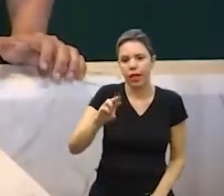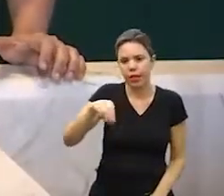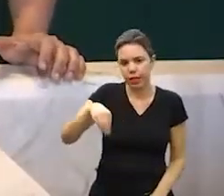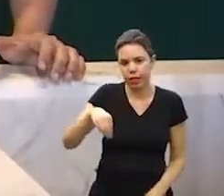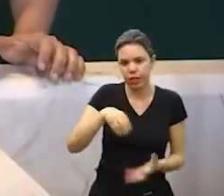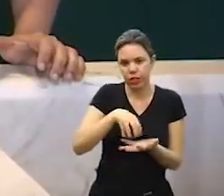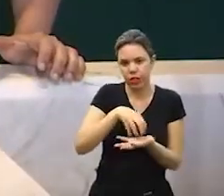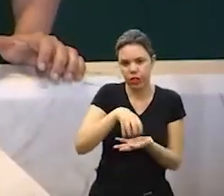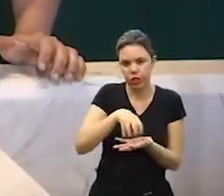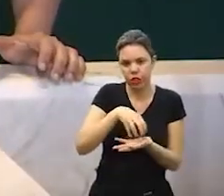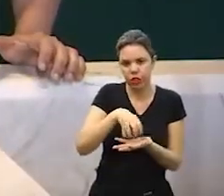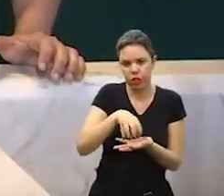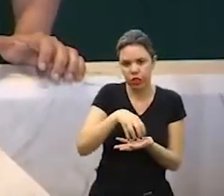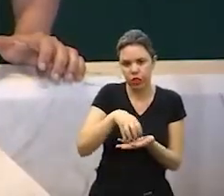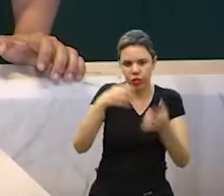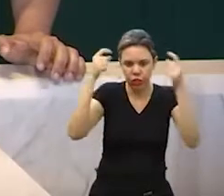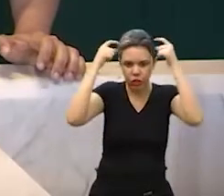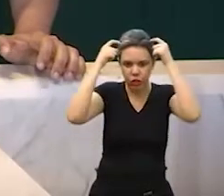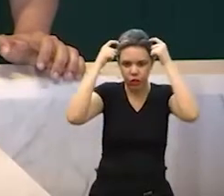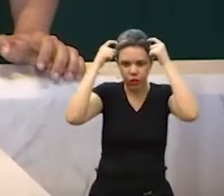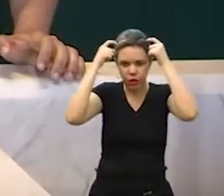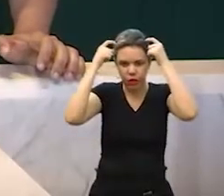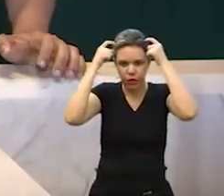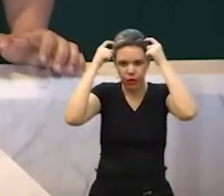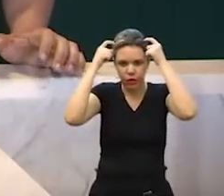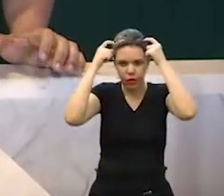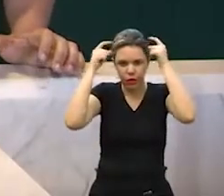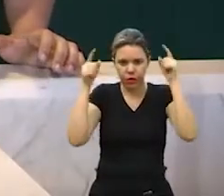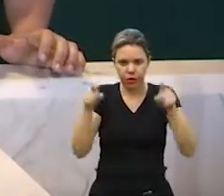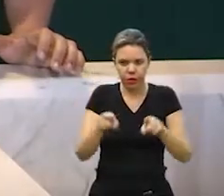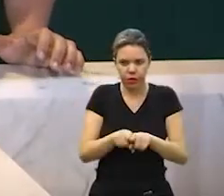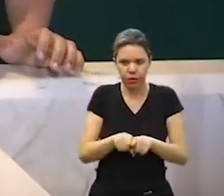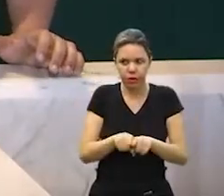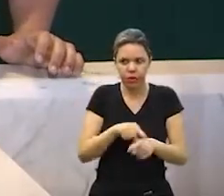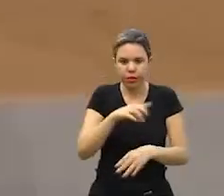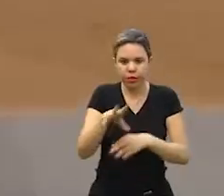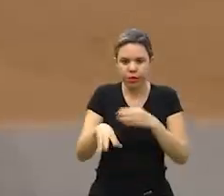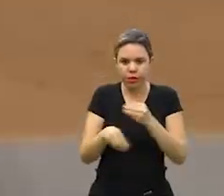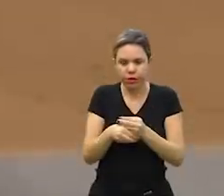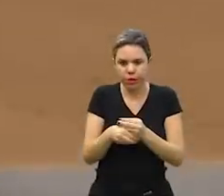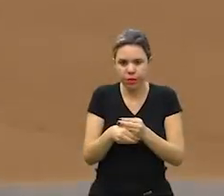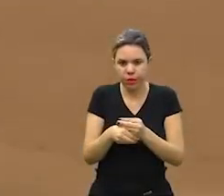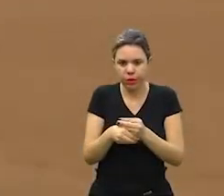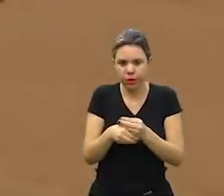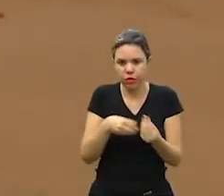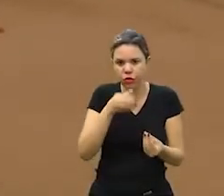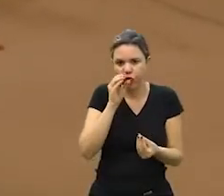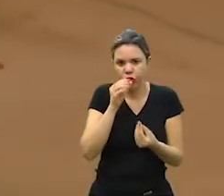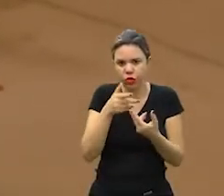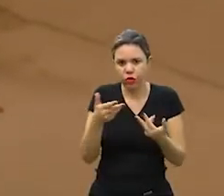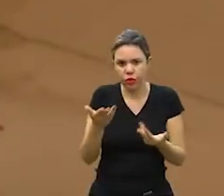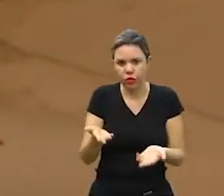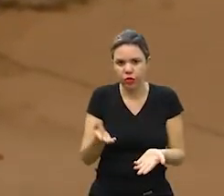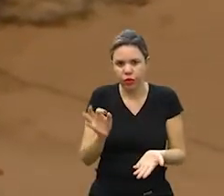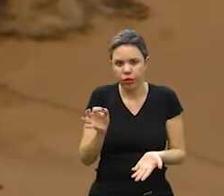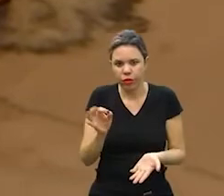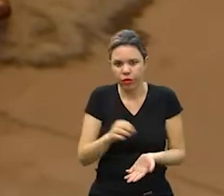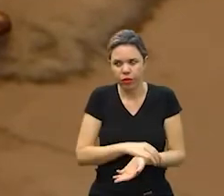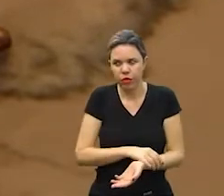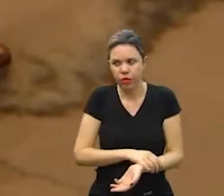a gelatina, ursinhos, né, de gelatina. Que também vai ali complementar o nosso coquetel.